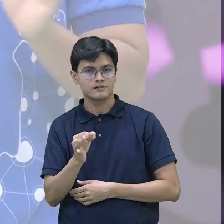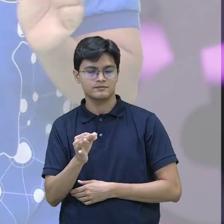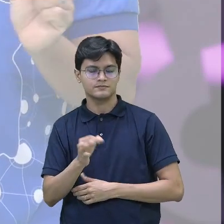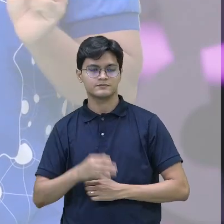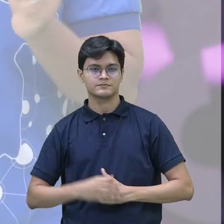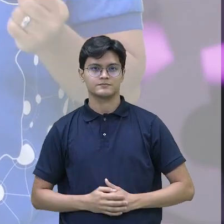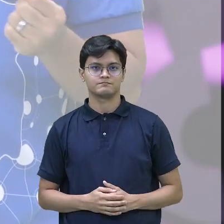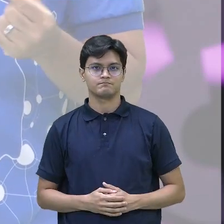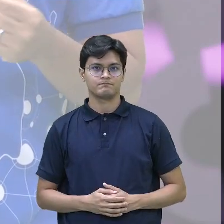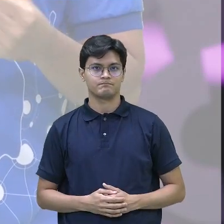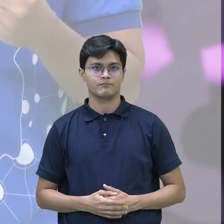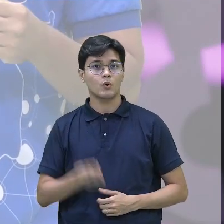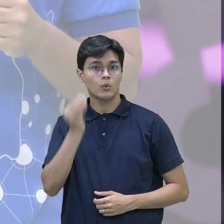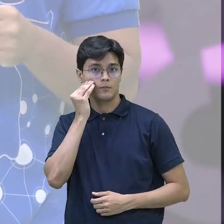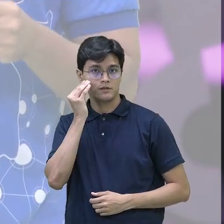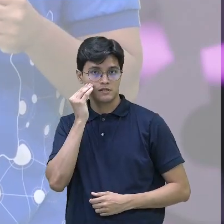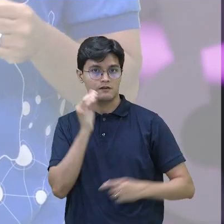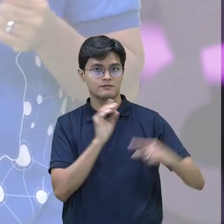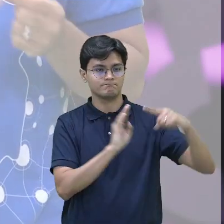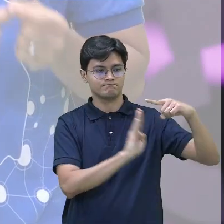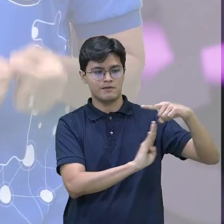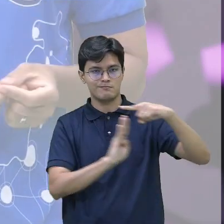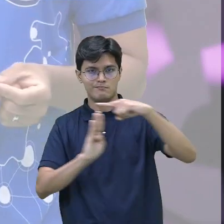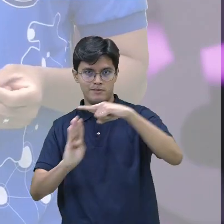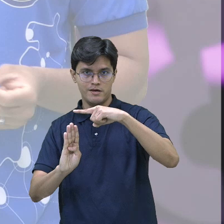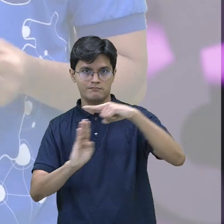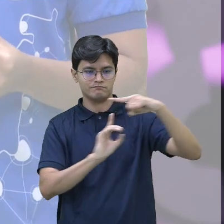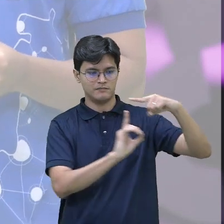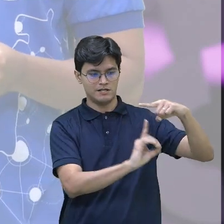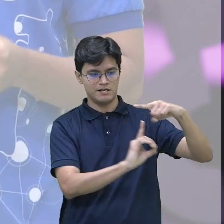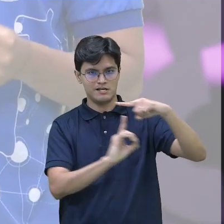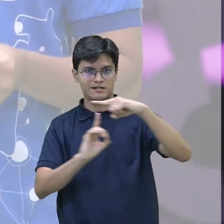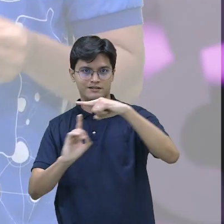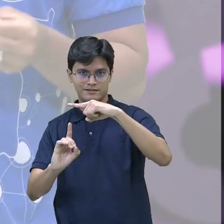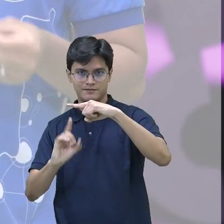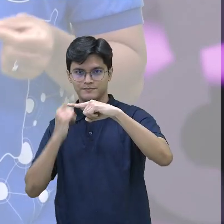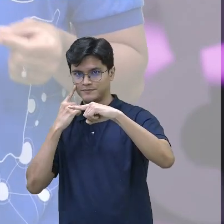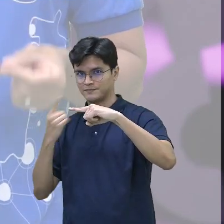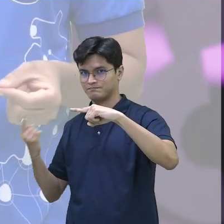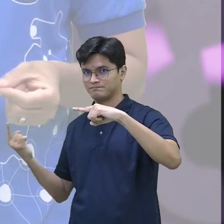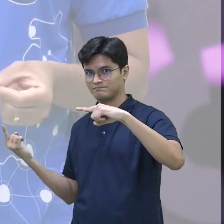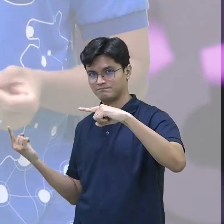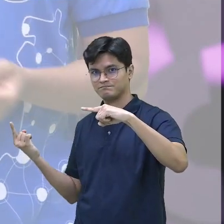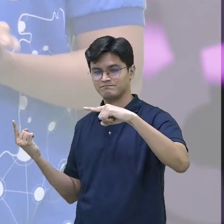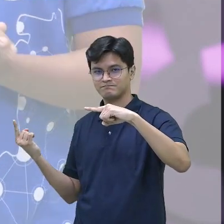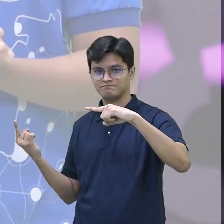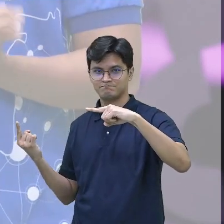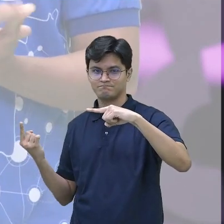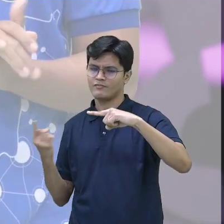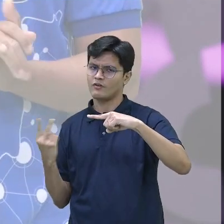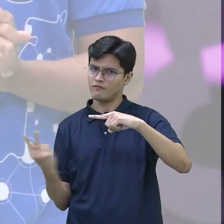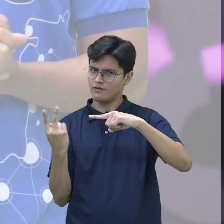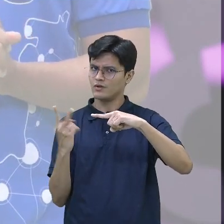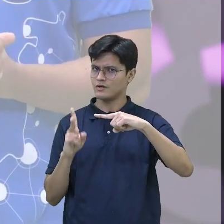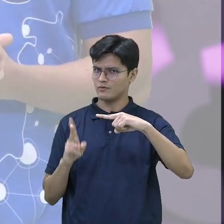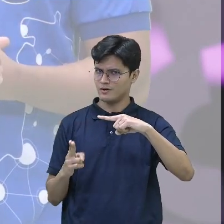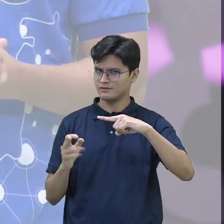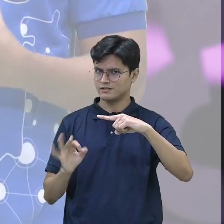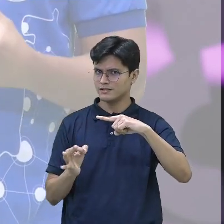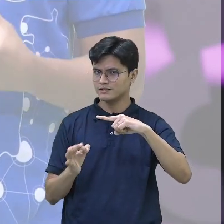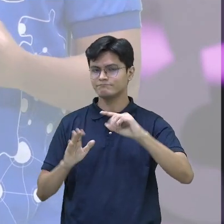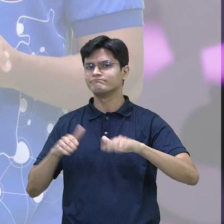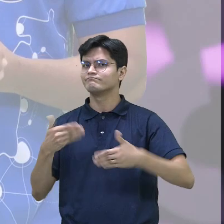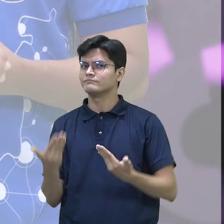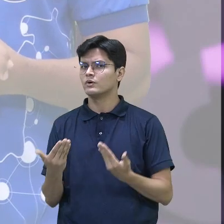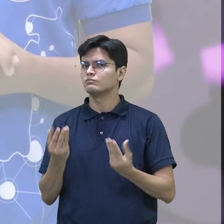maneira. Observe que os denominadores estão representados pela mesma letra, ou seja, é o mesmo valor. Então, o que eu devo fazer,